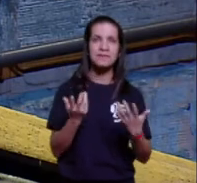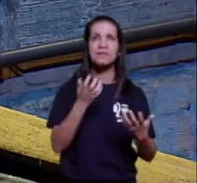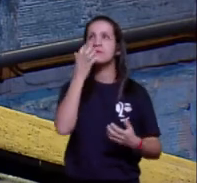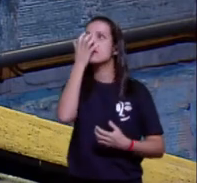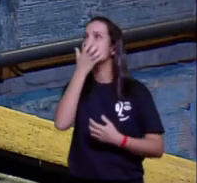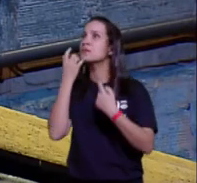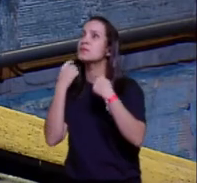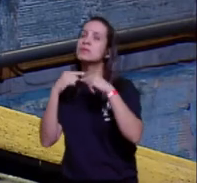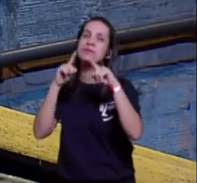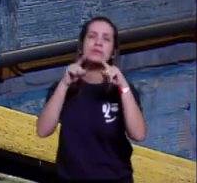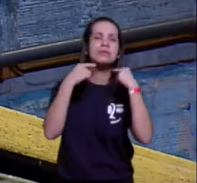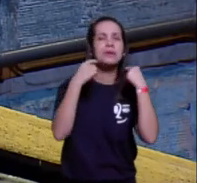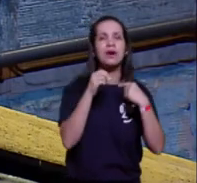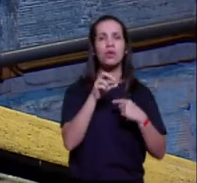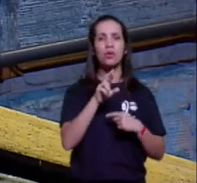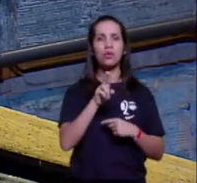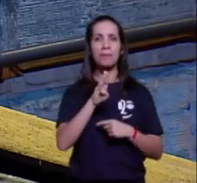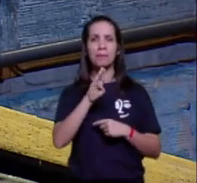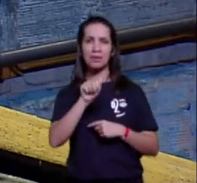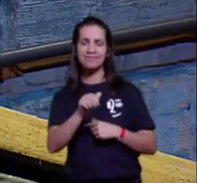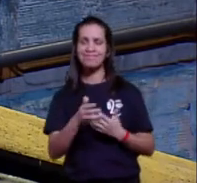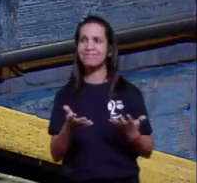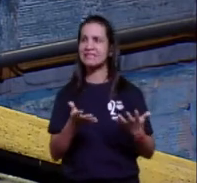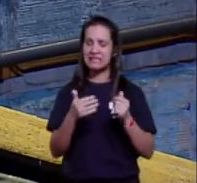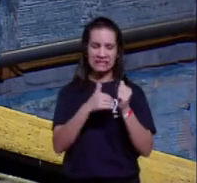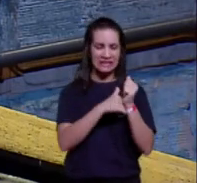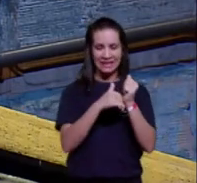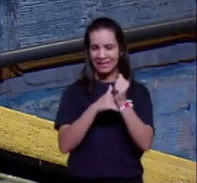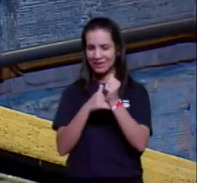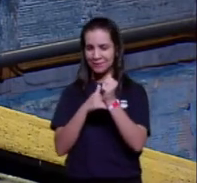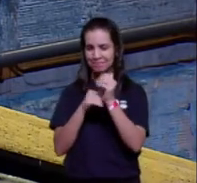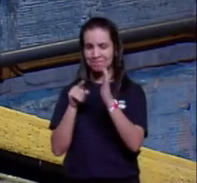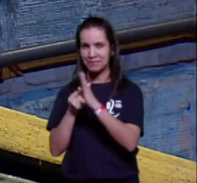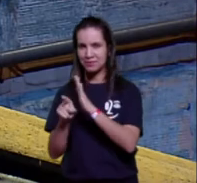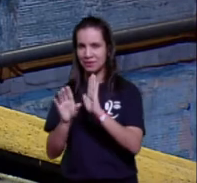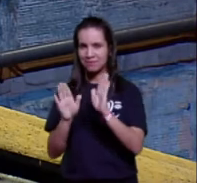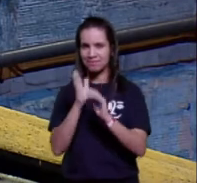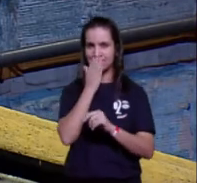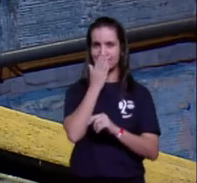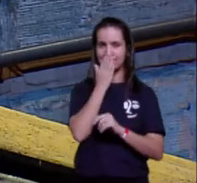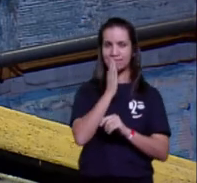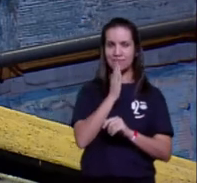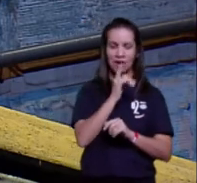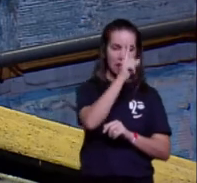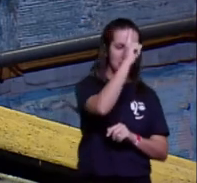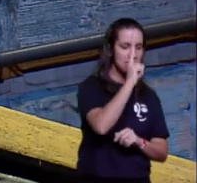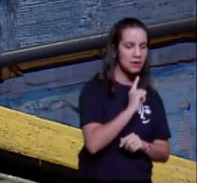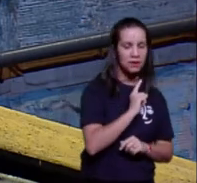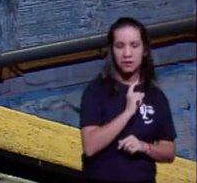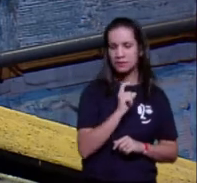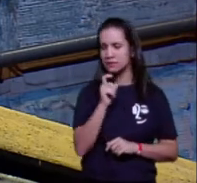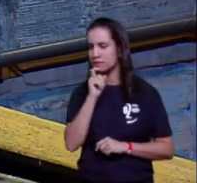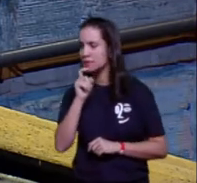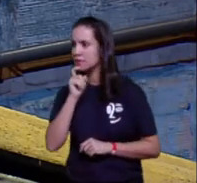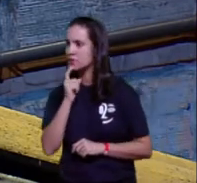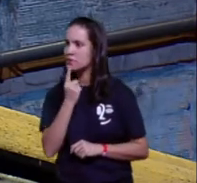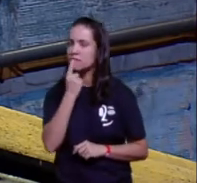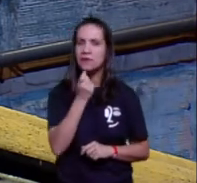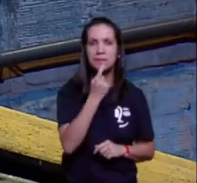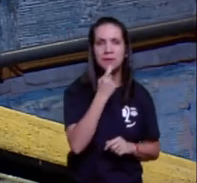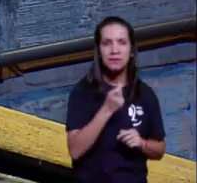e iorubá de segredos que eu não hei de perguntar. Amarelo, verde, vermelho sobre